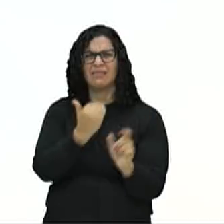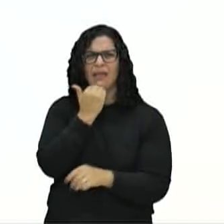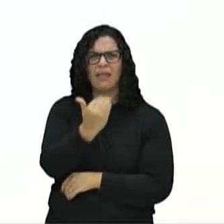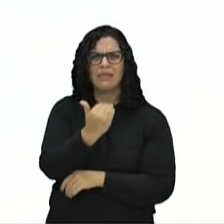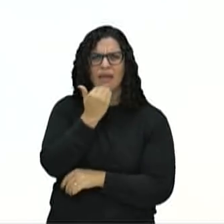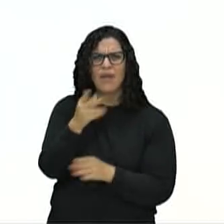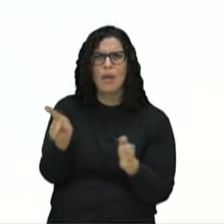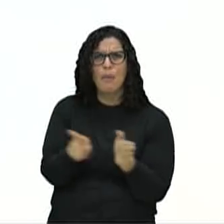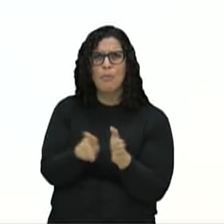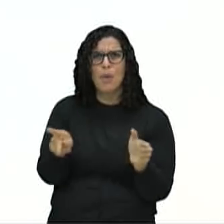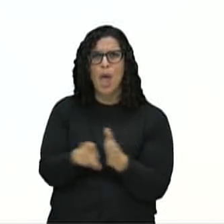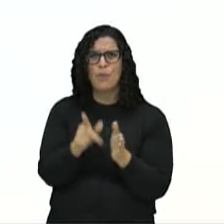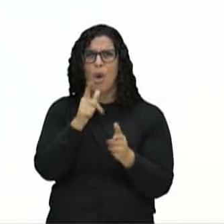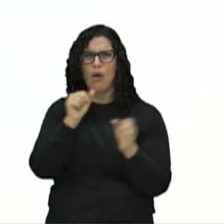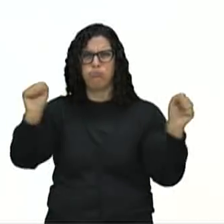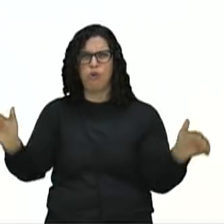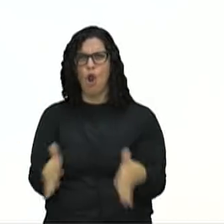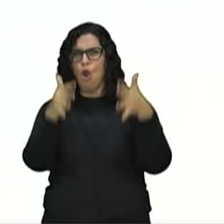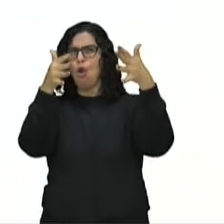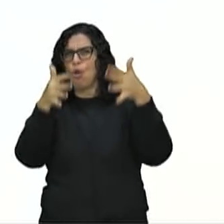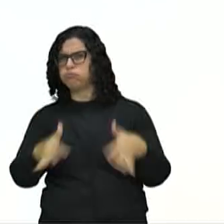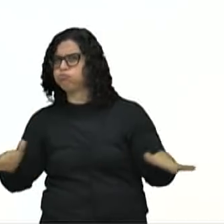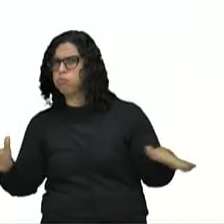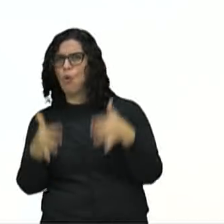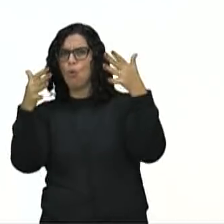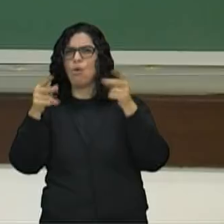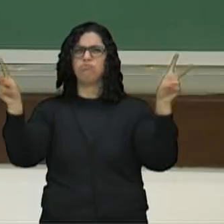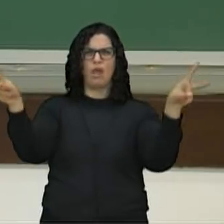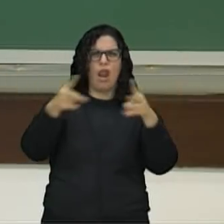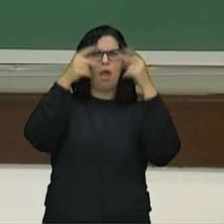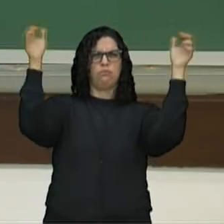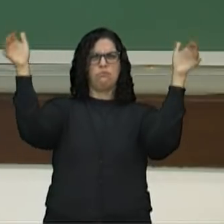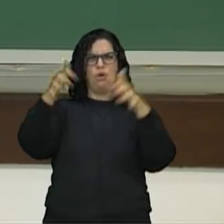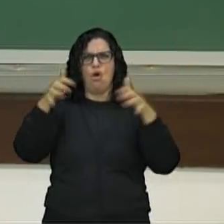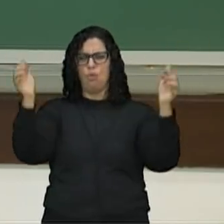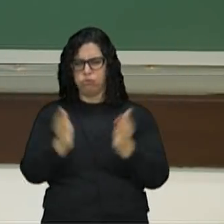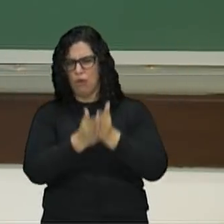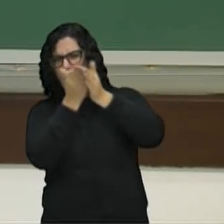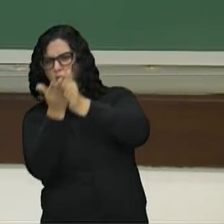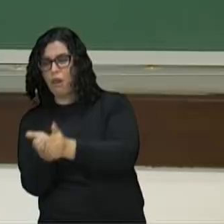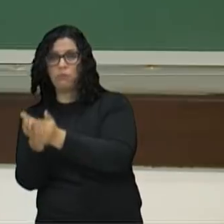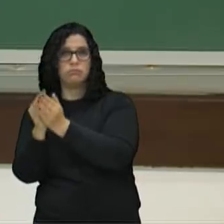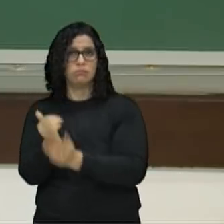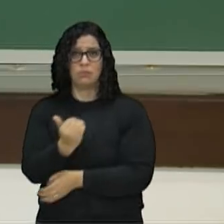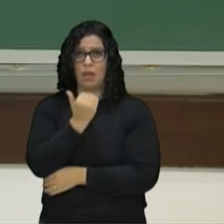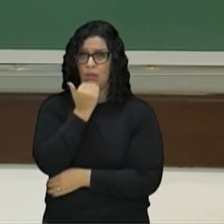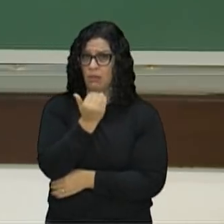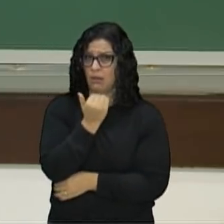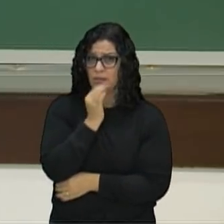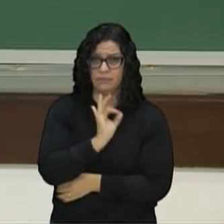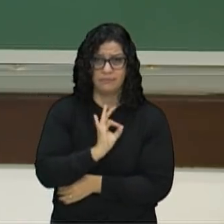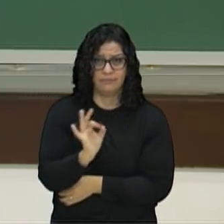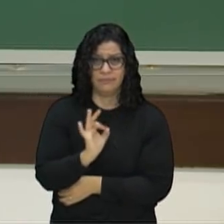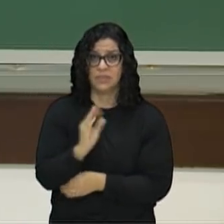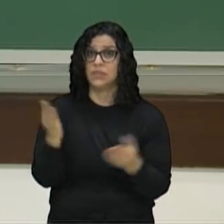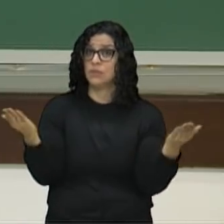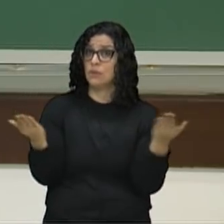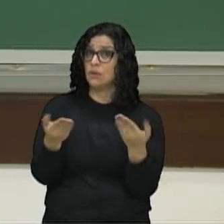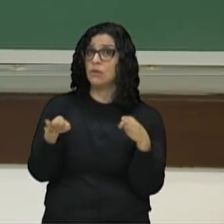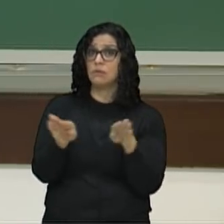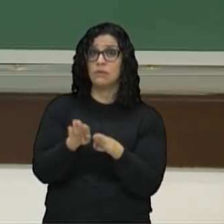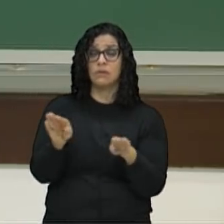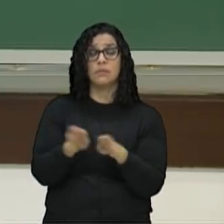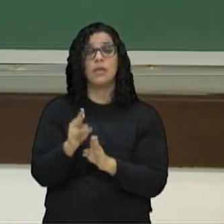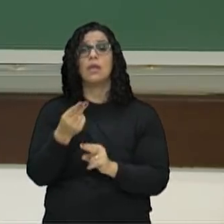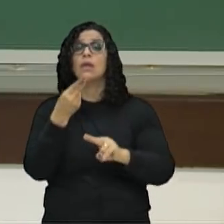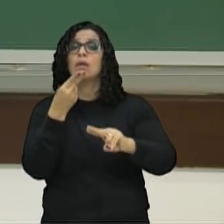com aquele mar agitado, com a forte tempestade, não tem nada a ver. Então aqui